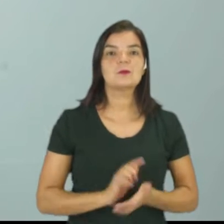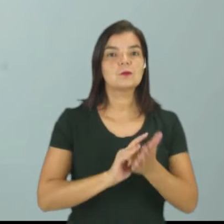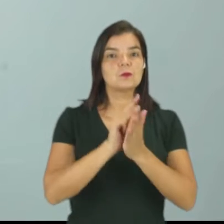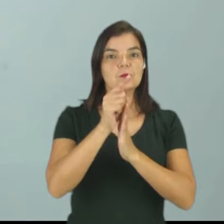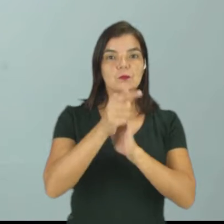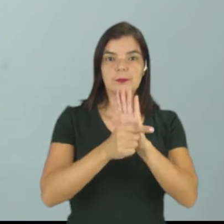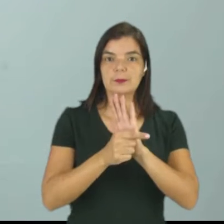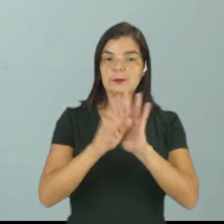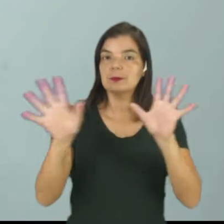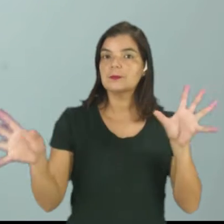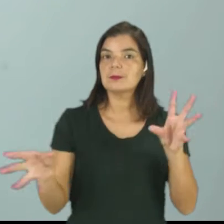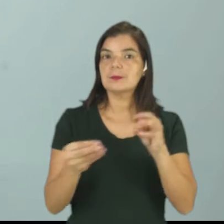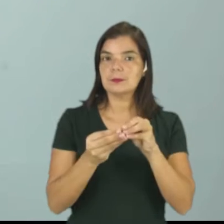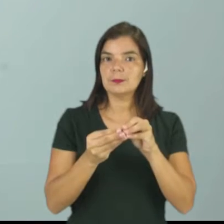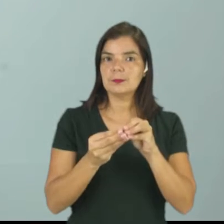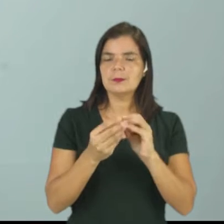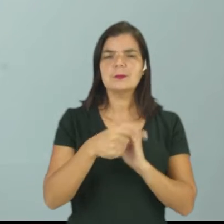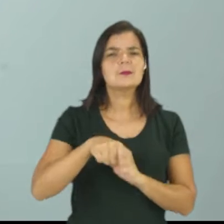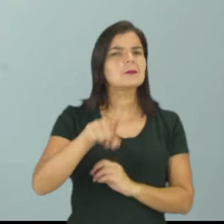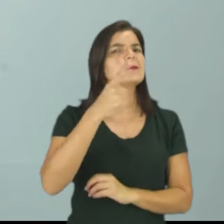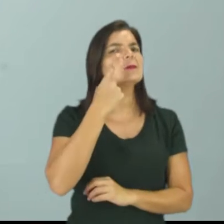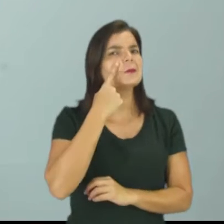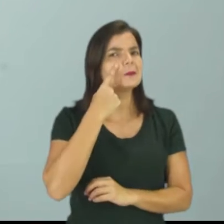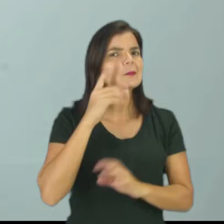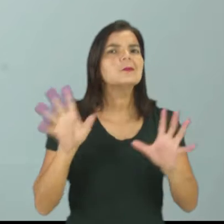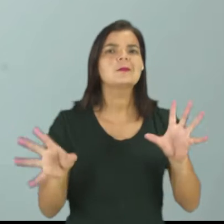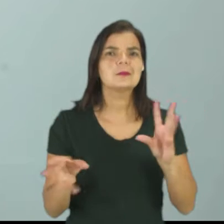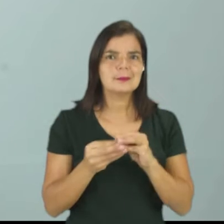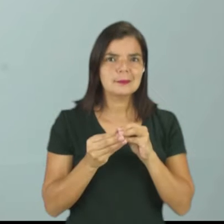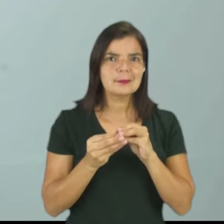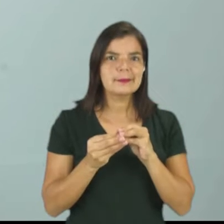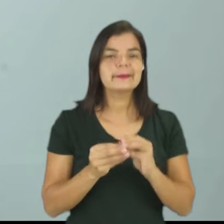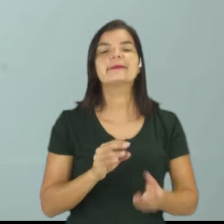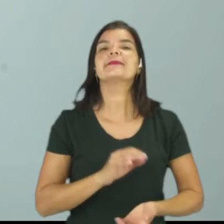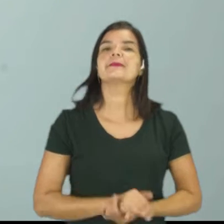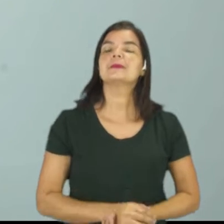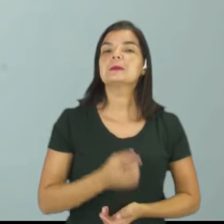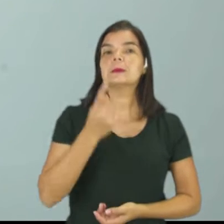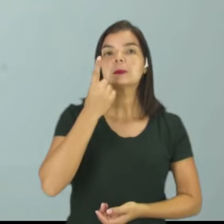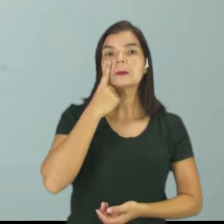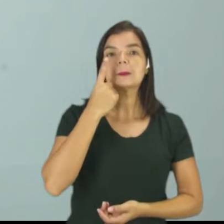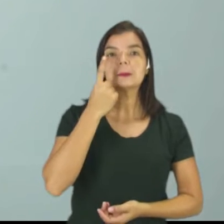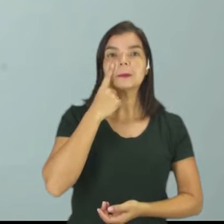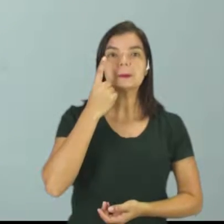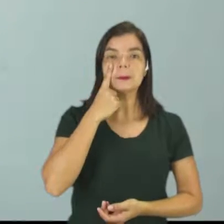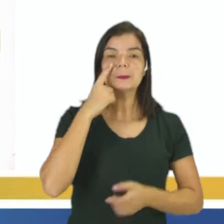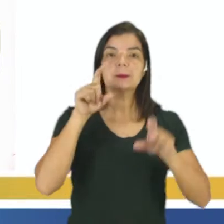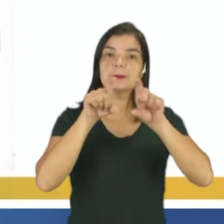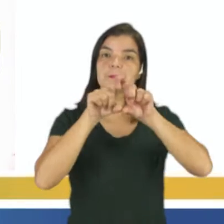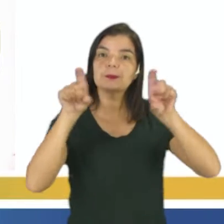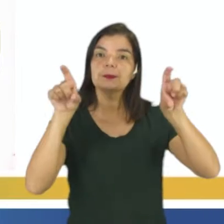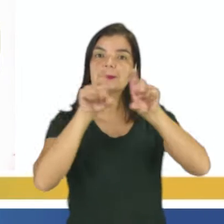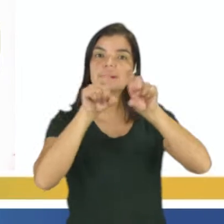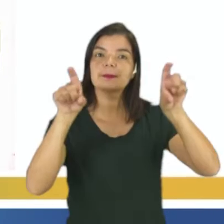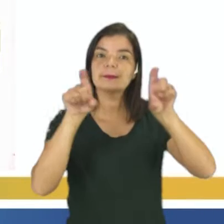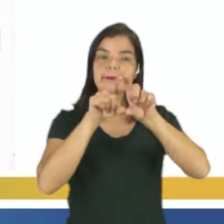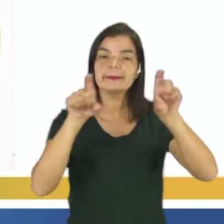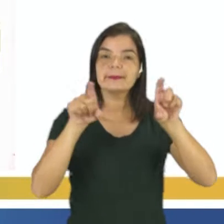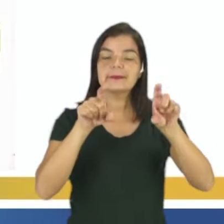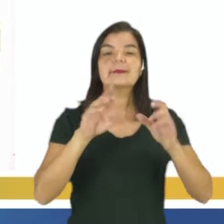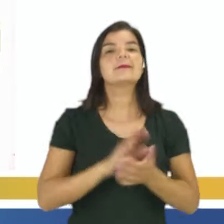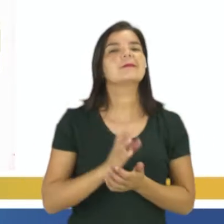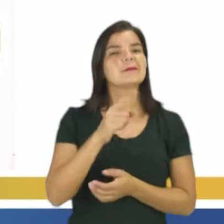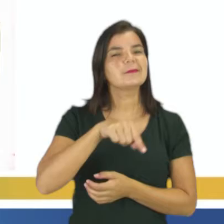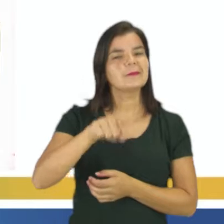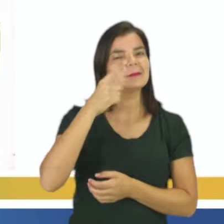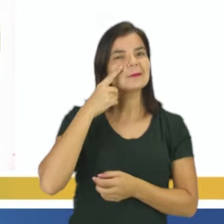gênero resenha. Vocês já ouviram falar na resenha? Então, olhamos aqui essa charge e logo